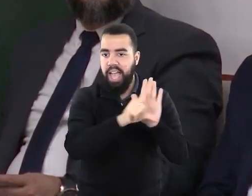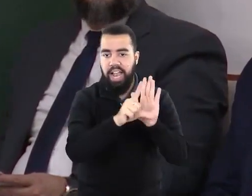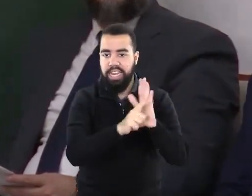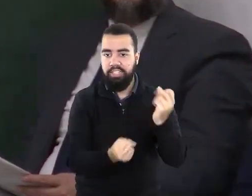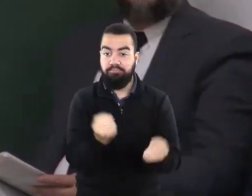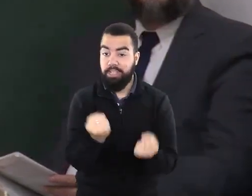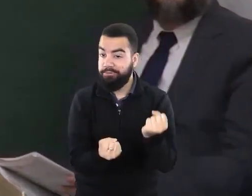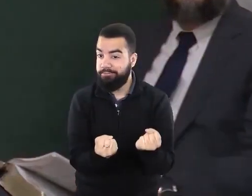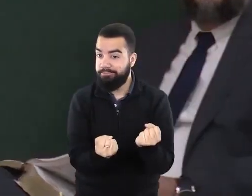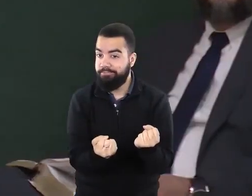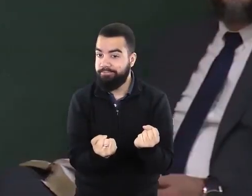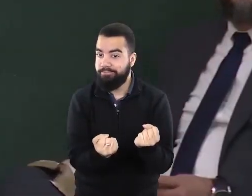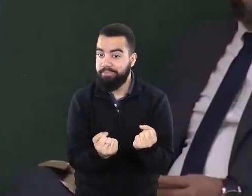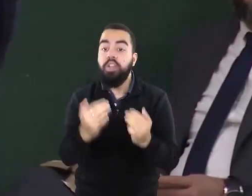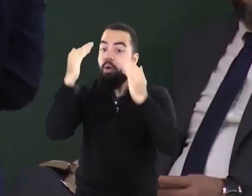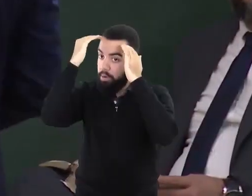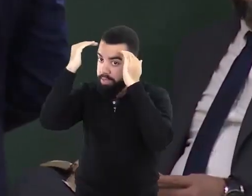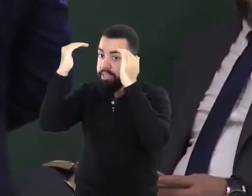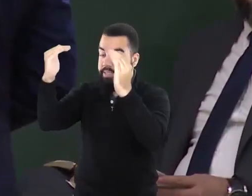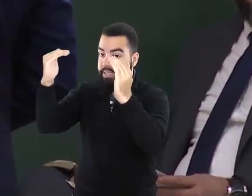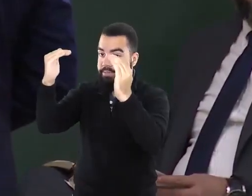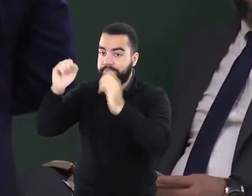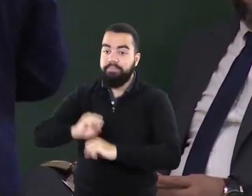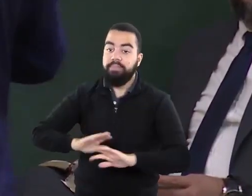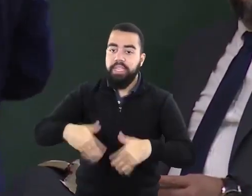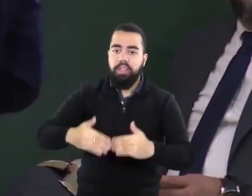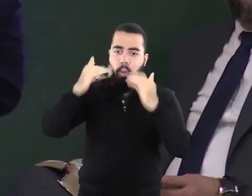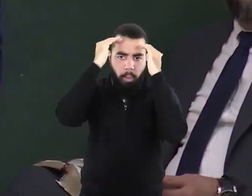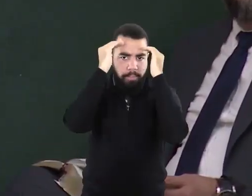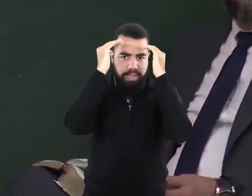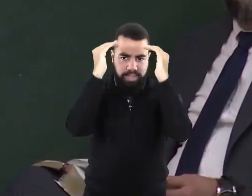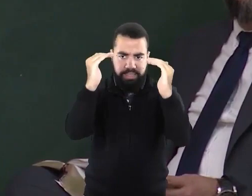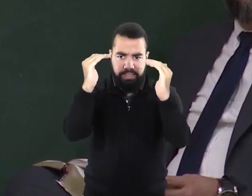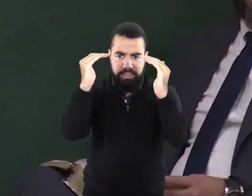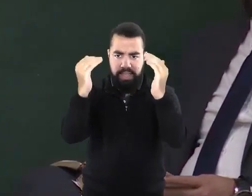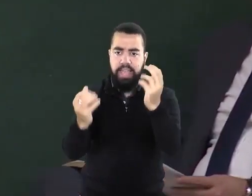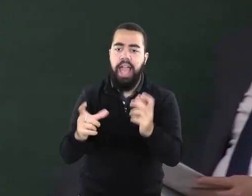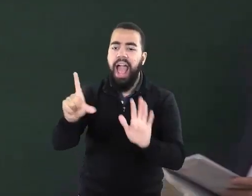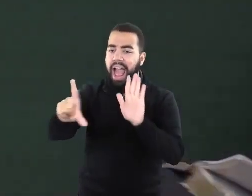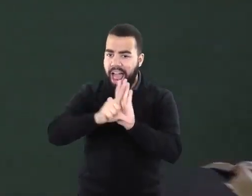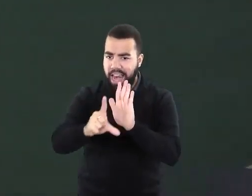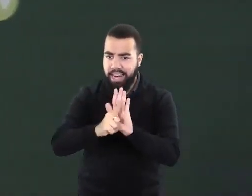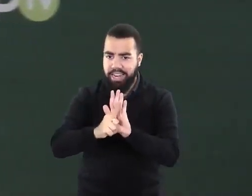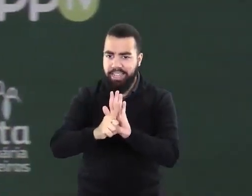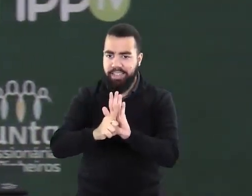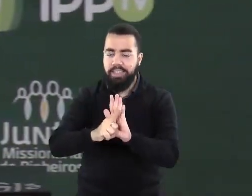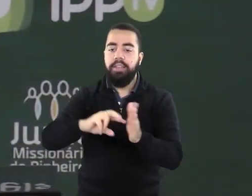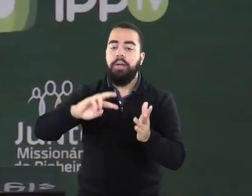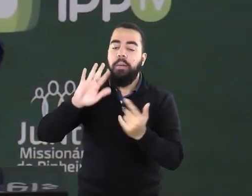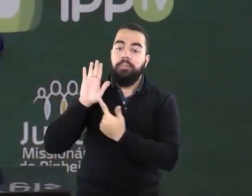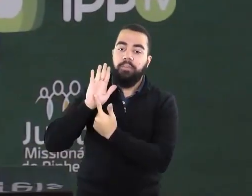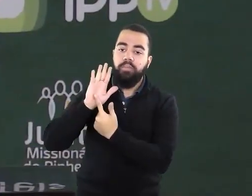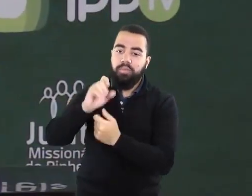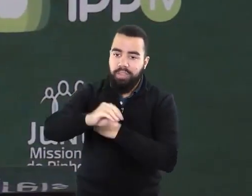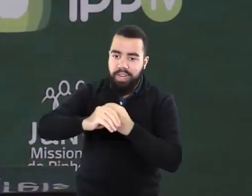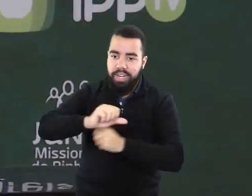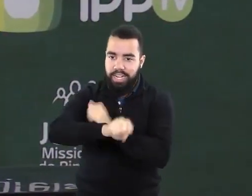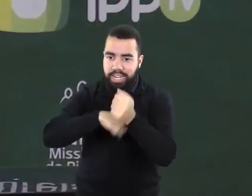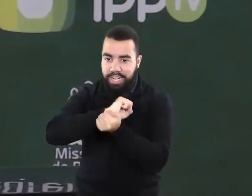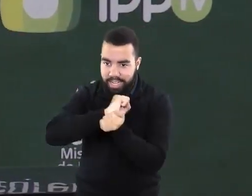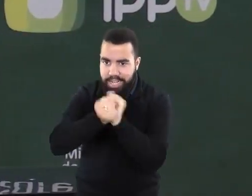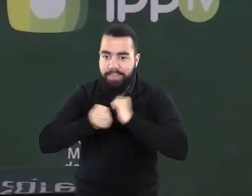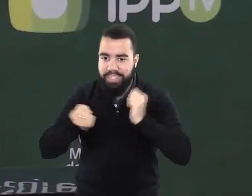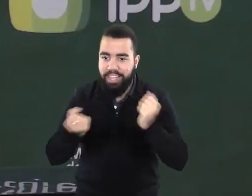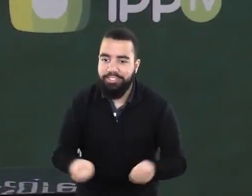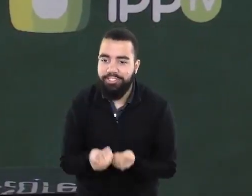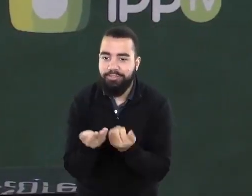A ilegalidade nos torna escravos, nos oprime. Eu pergunto a vocês, quando um trem é livre